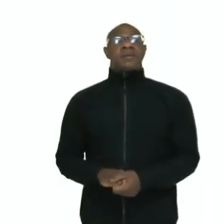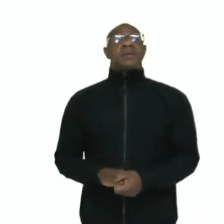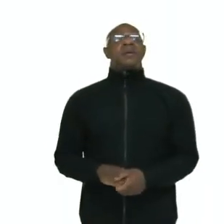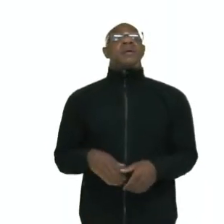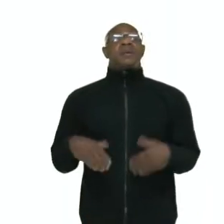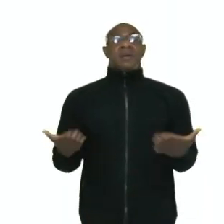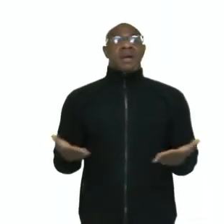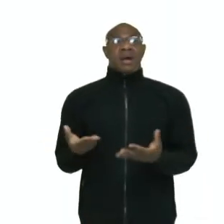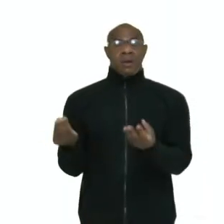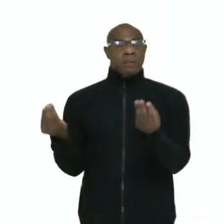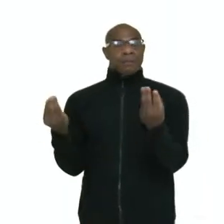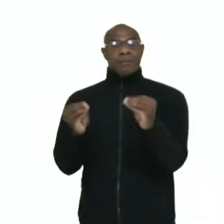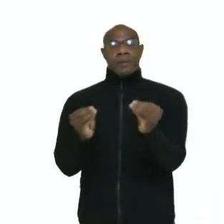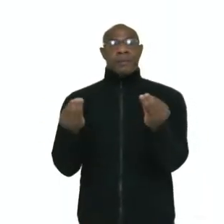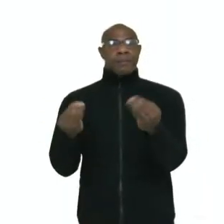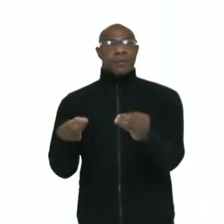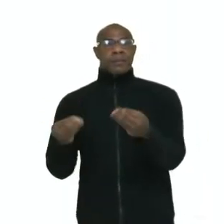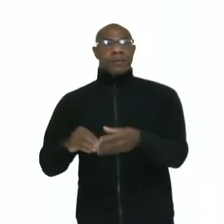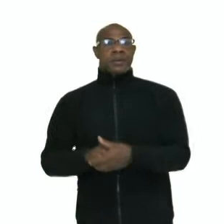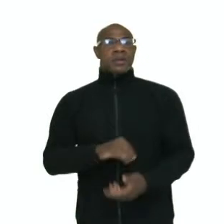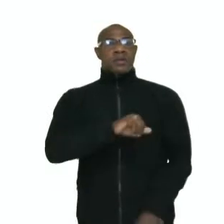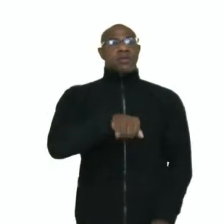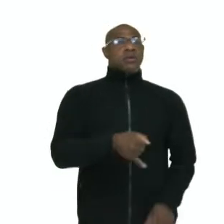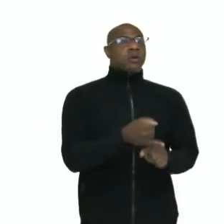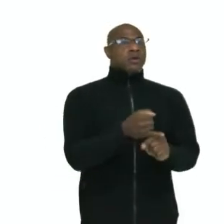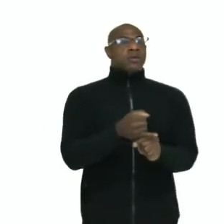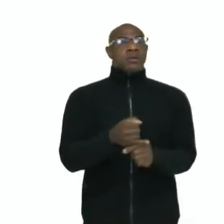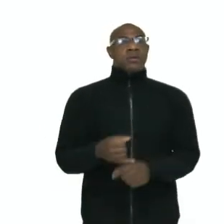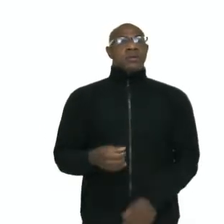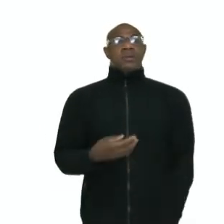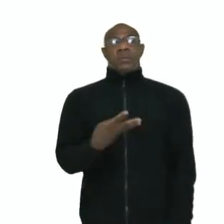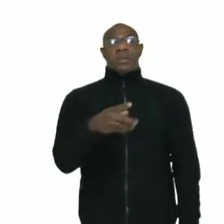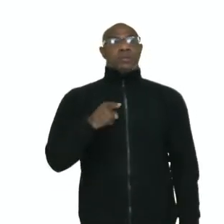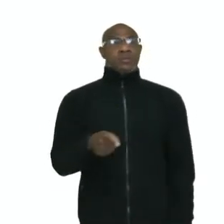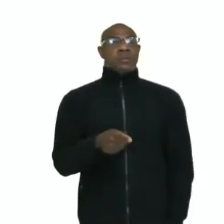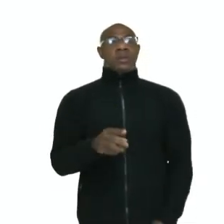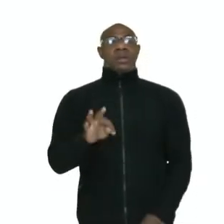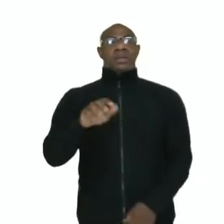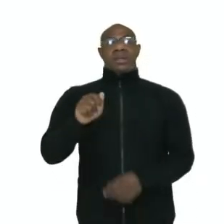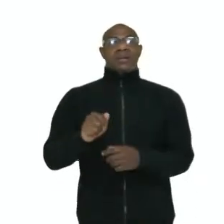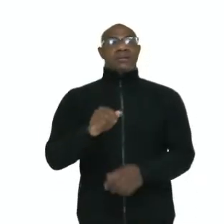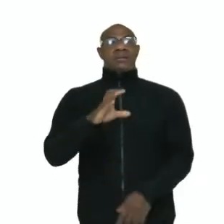agora a aplicação direta, J igual a CIT. Capital inicial, 4 mil, a taxa,